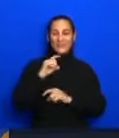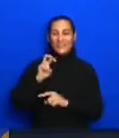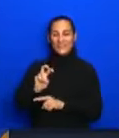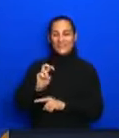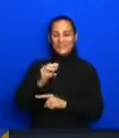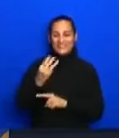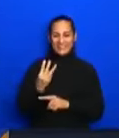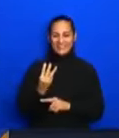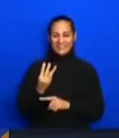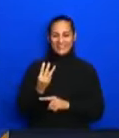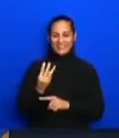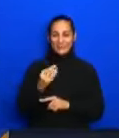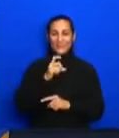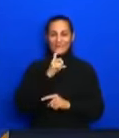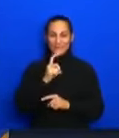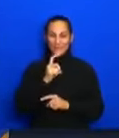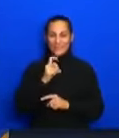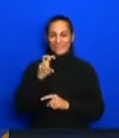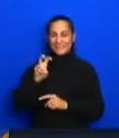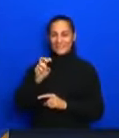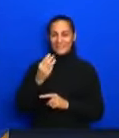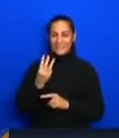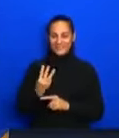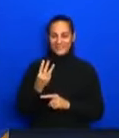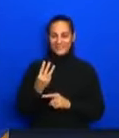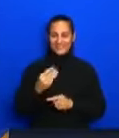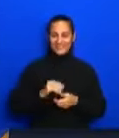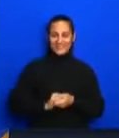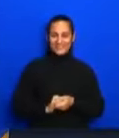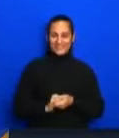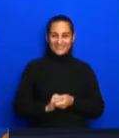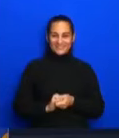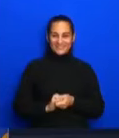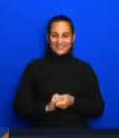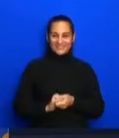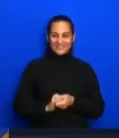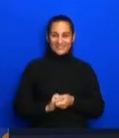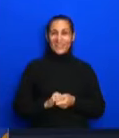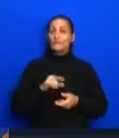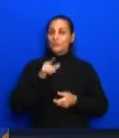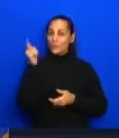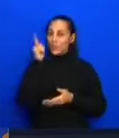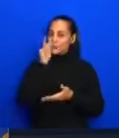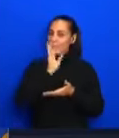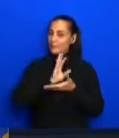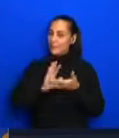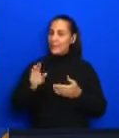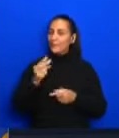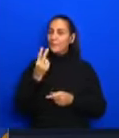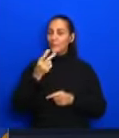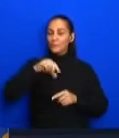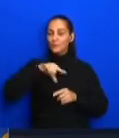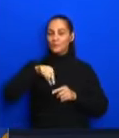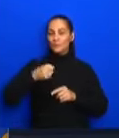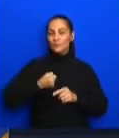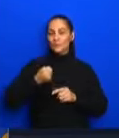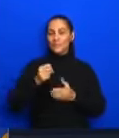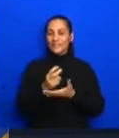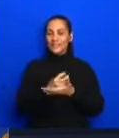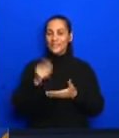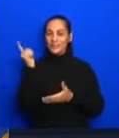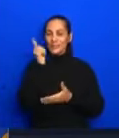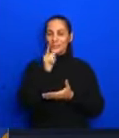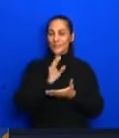número 53. Verde 53. Você leva prêmio a partir de 2 acertos na